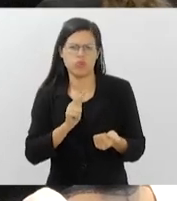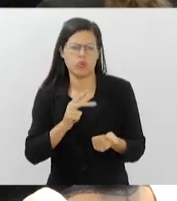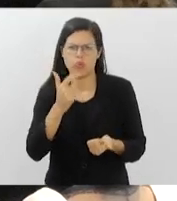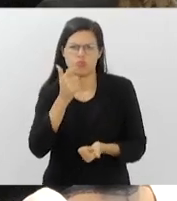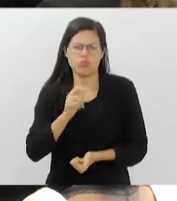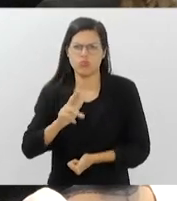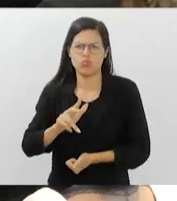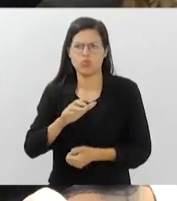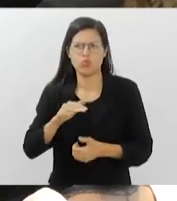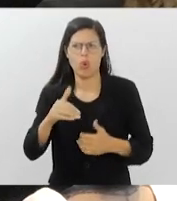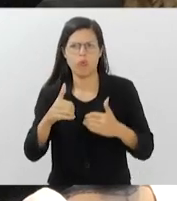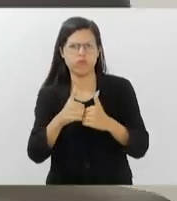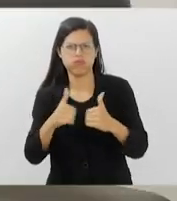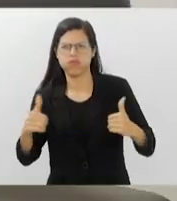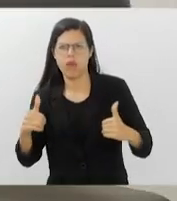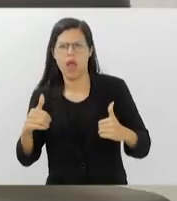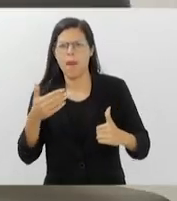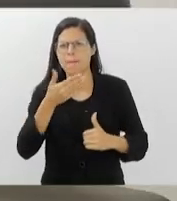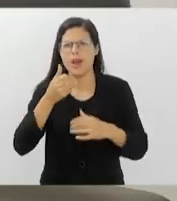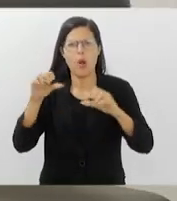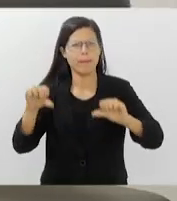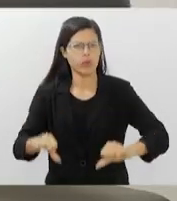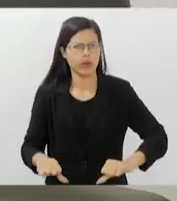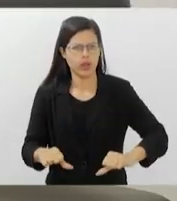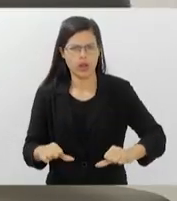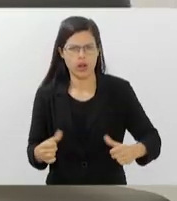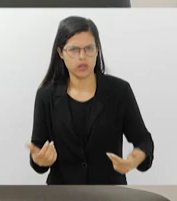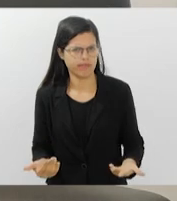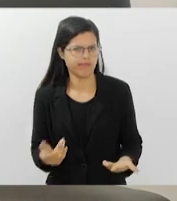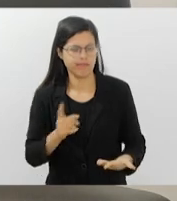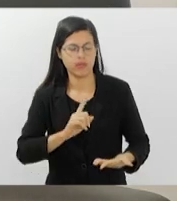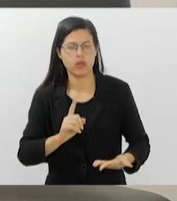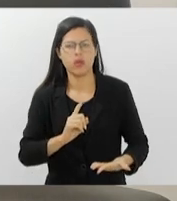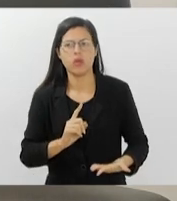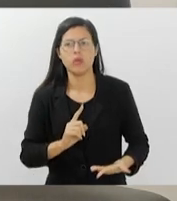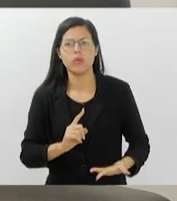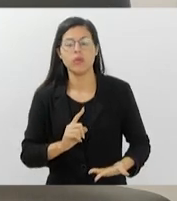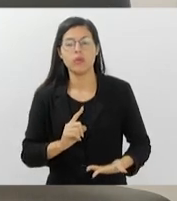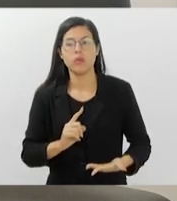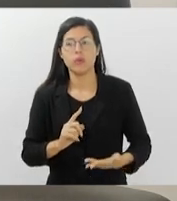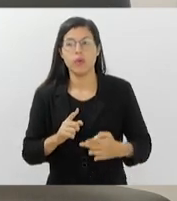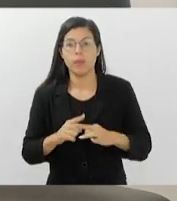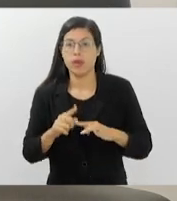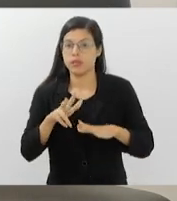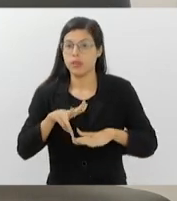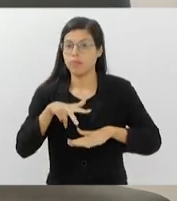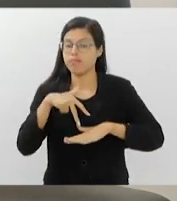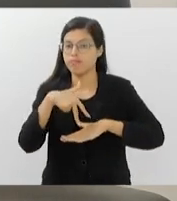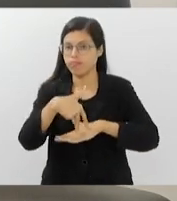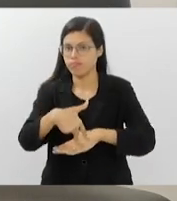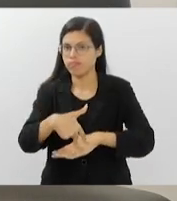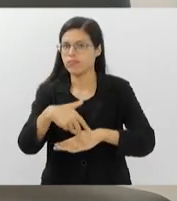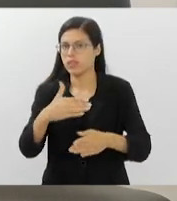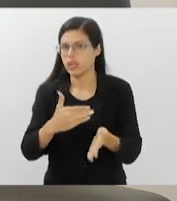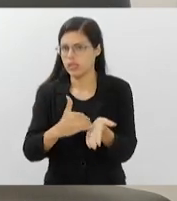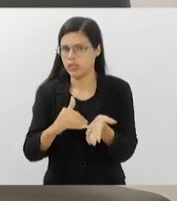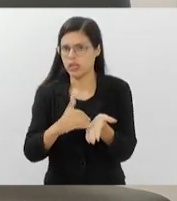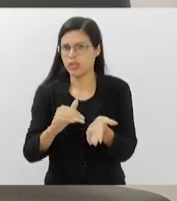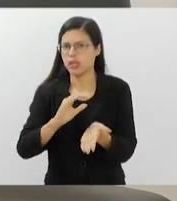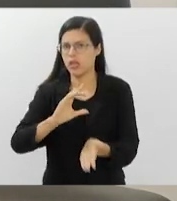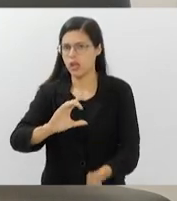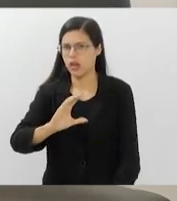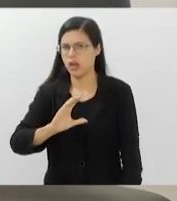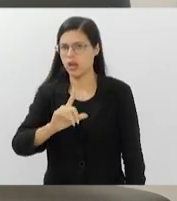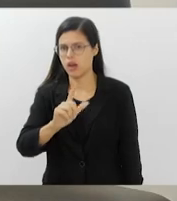quanto quanto pior melhor mas a postura da secretária Cláudia Melo e